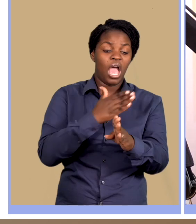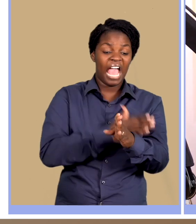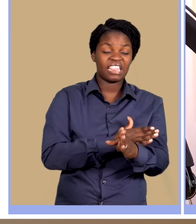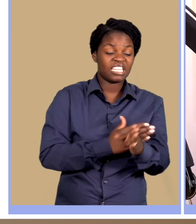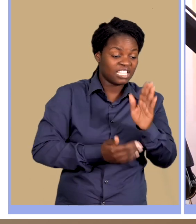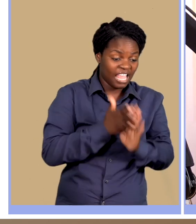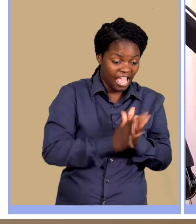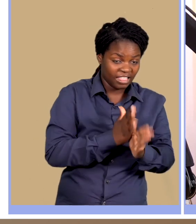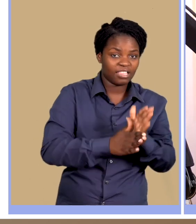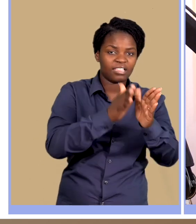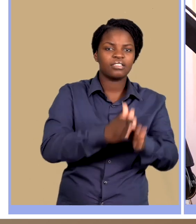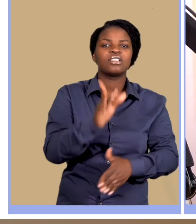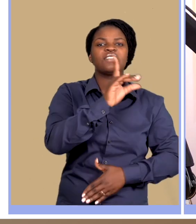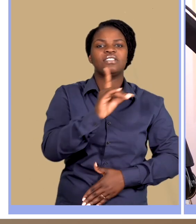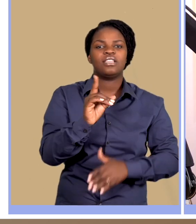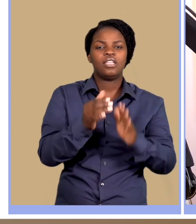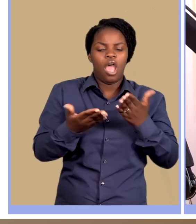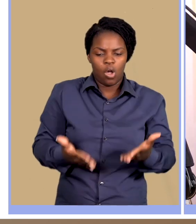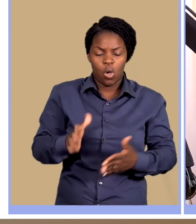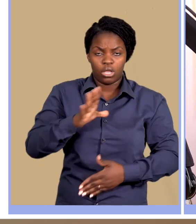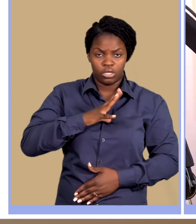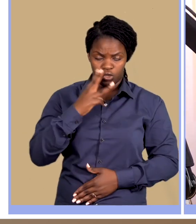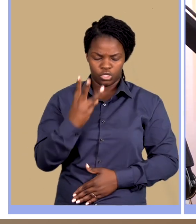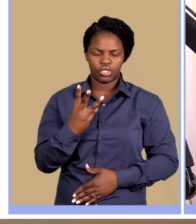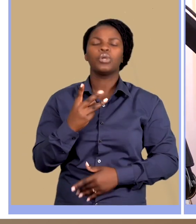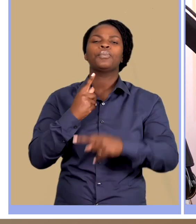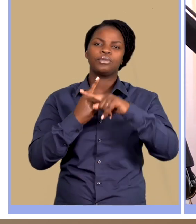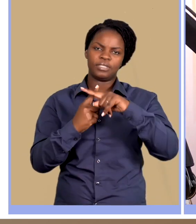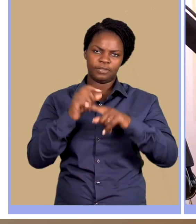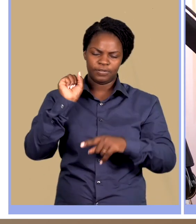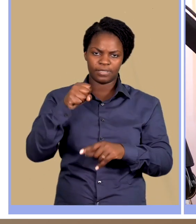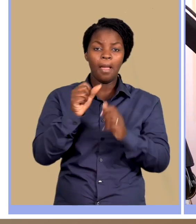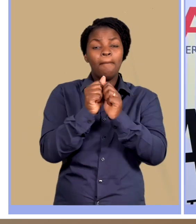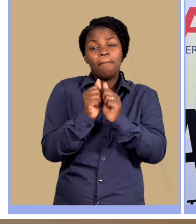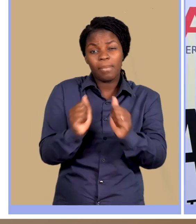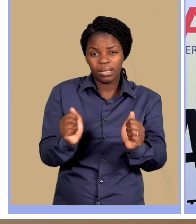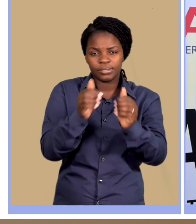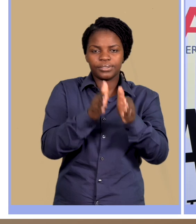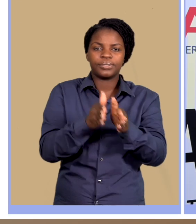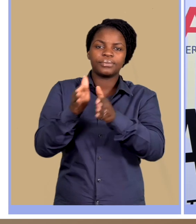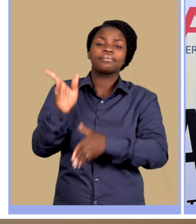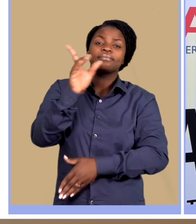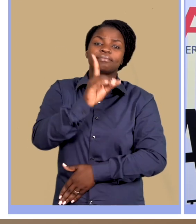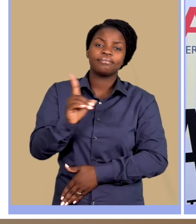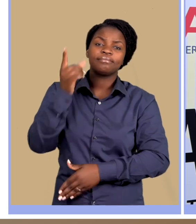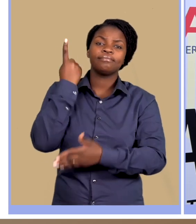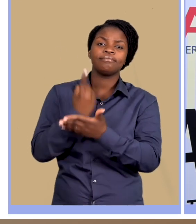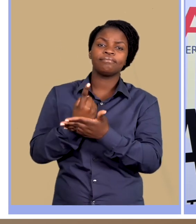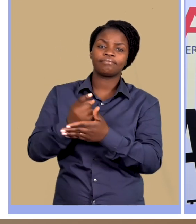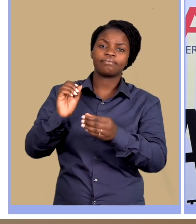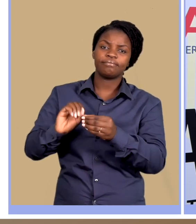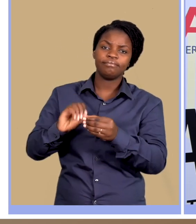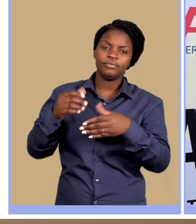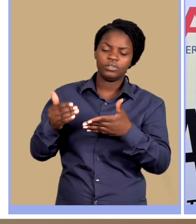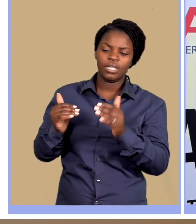que são os comitês comunitários. Agora, o que é que tem que existir por parte das pessoas com deficiência? É este desenvolvimento